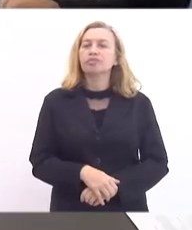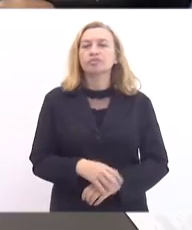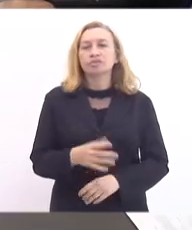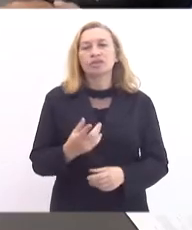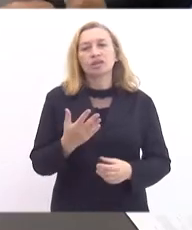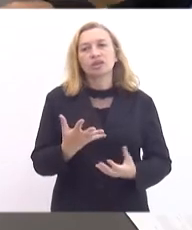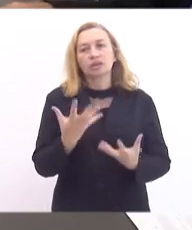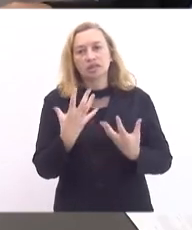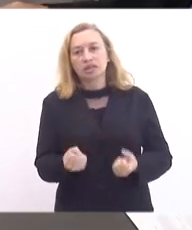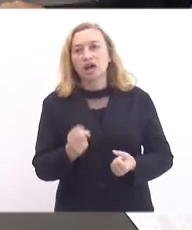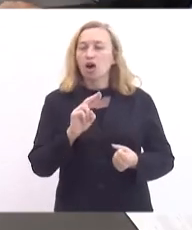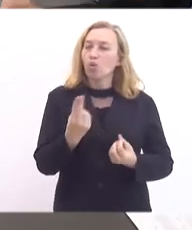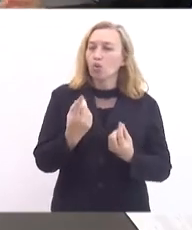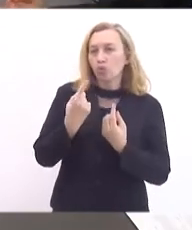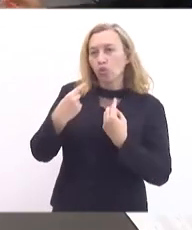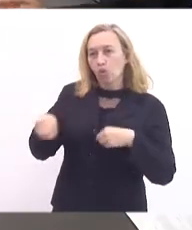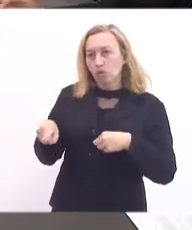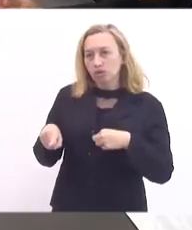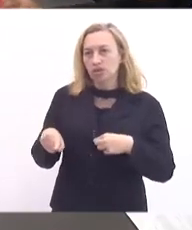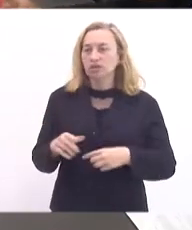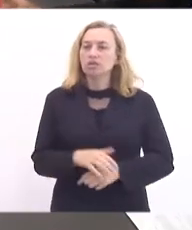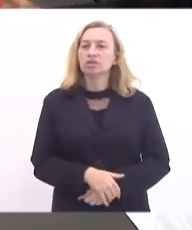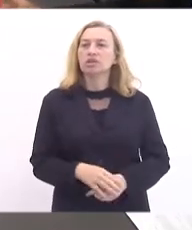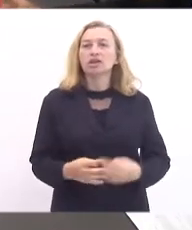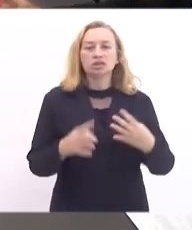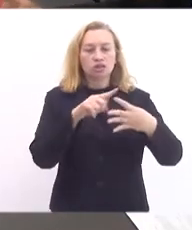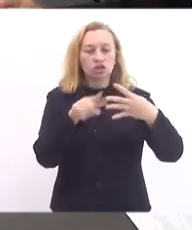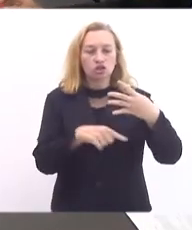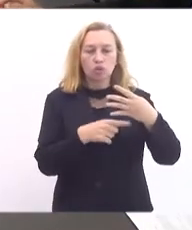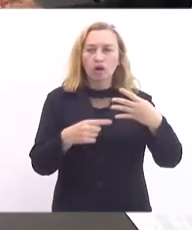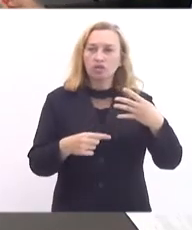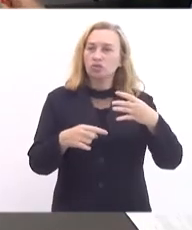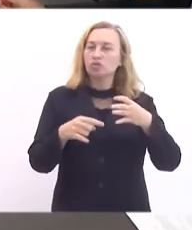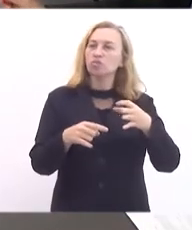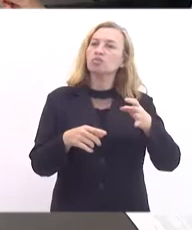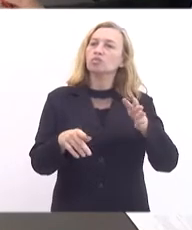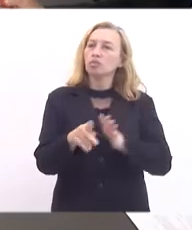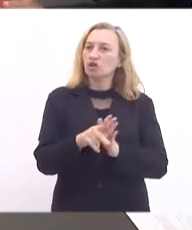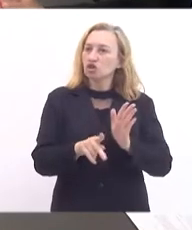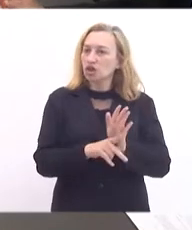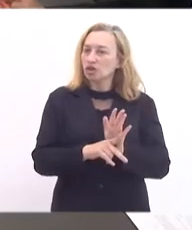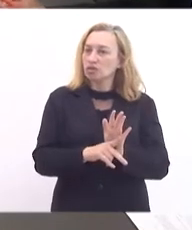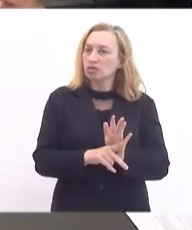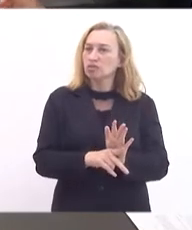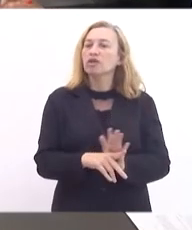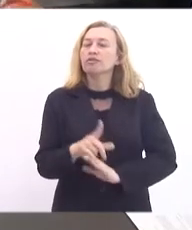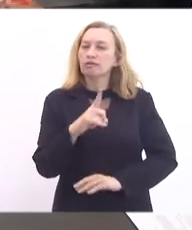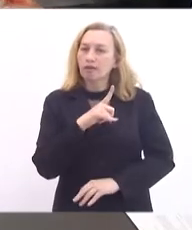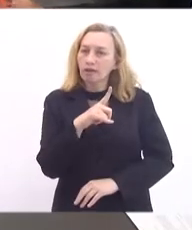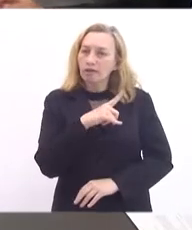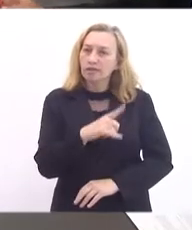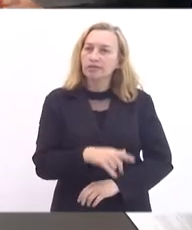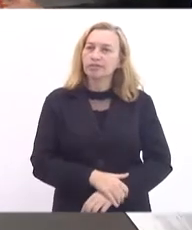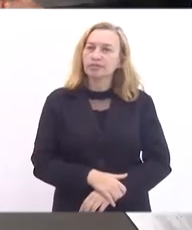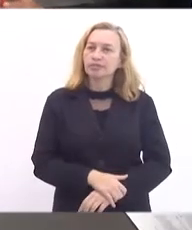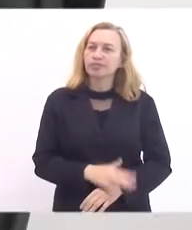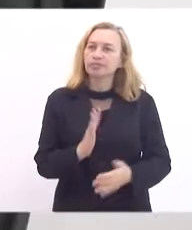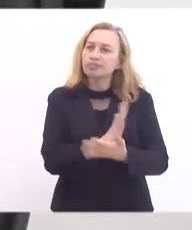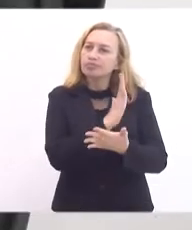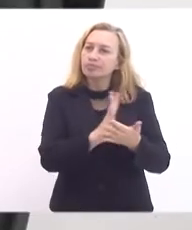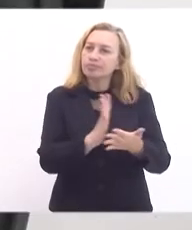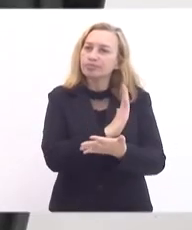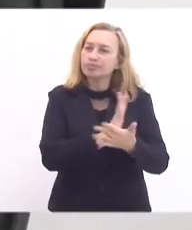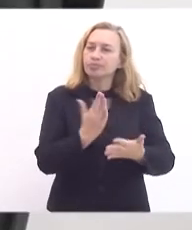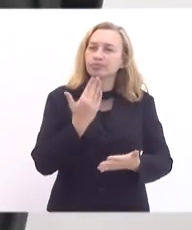de 77 e esses quatro projetos em se ele tem algum